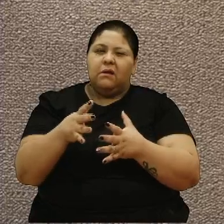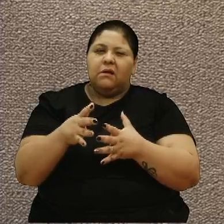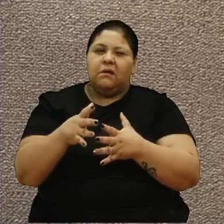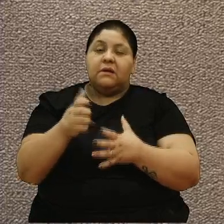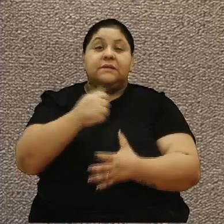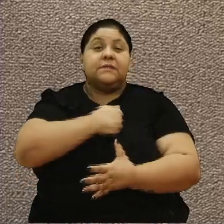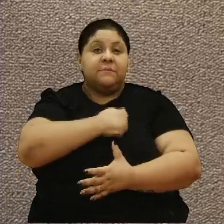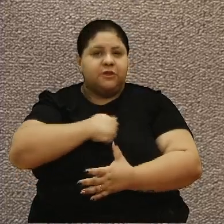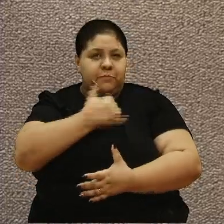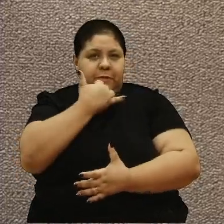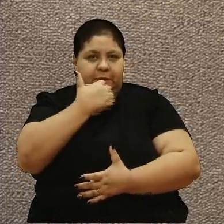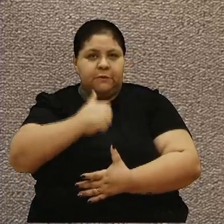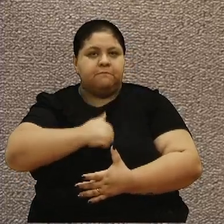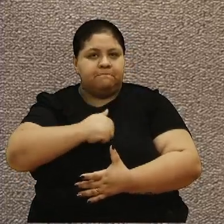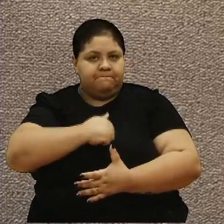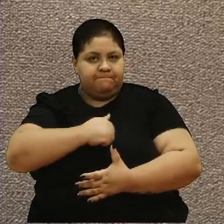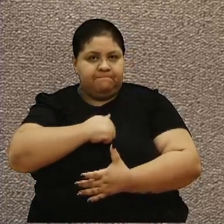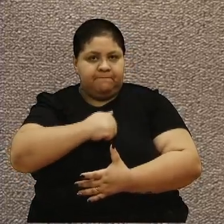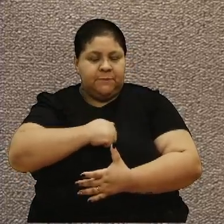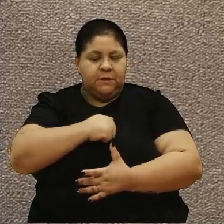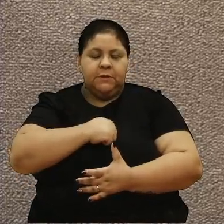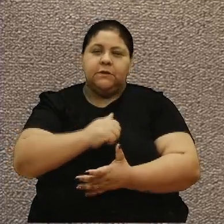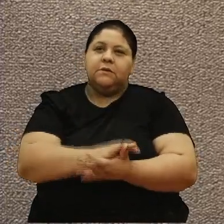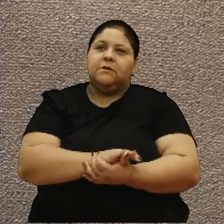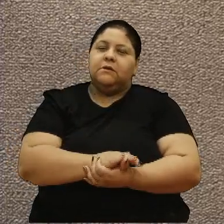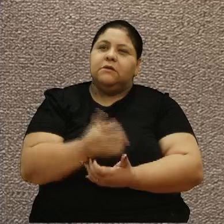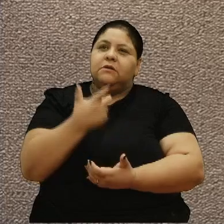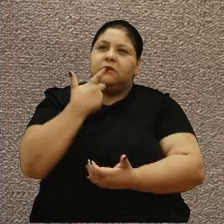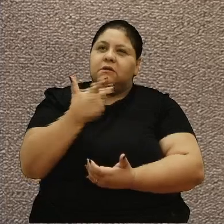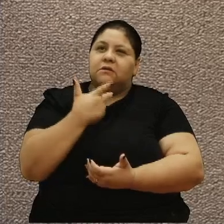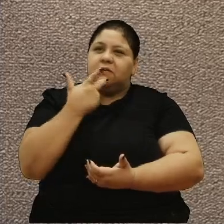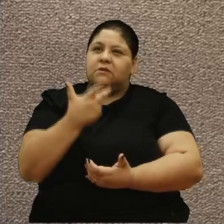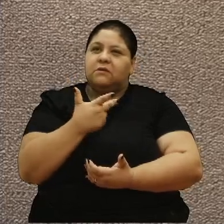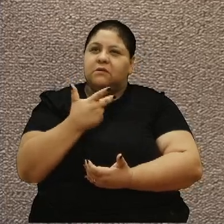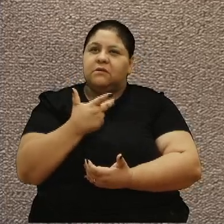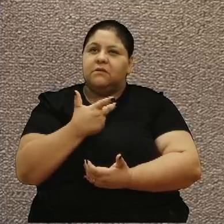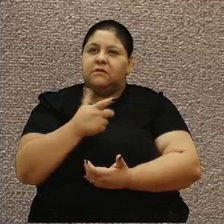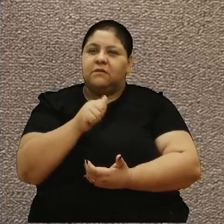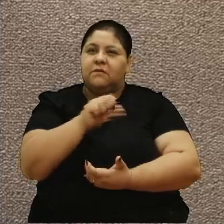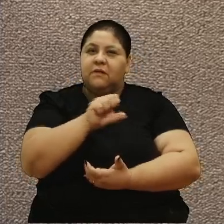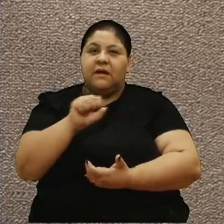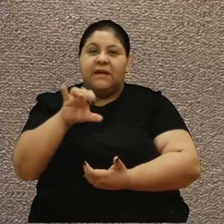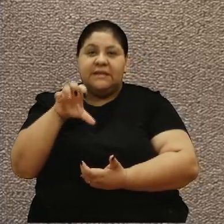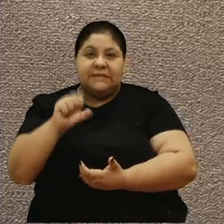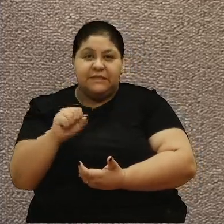Sebastião Melo, perdão. Sebastião Melo, traz aqui, já botei o Assis de prefeito.